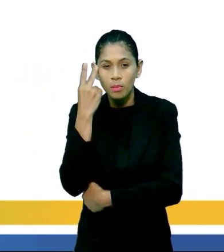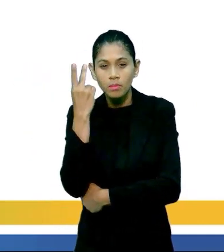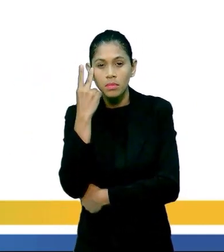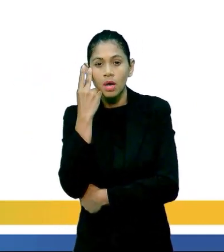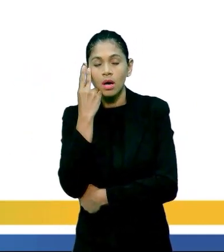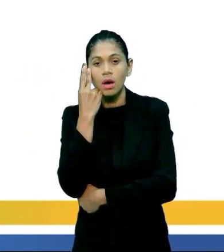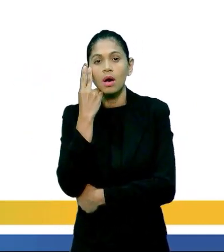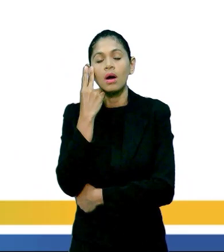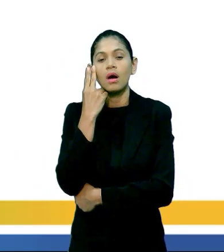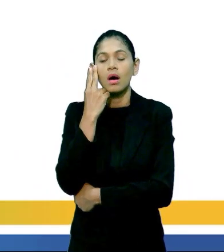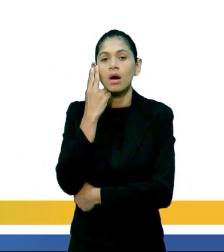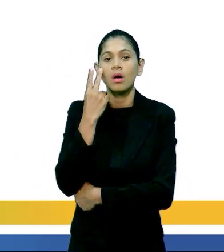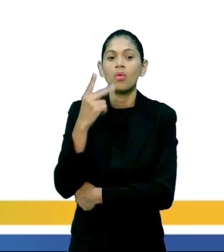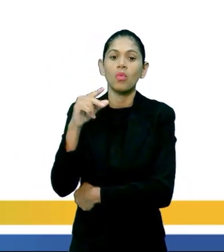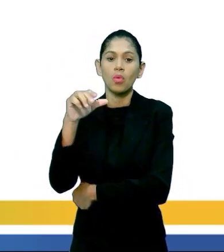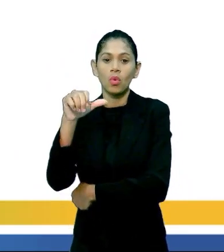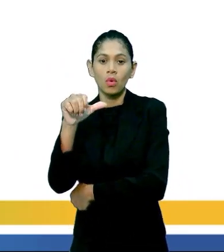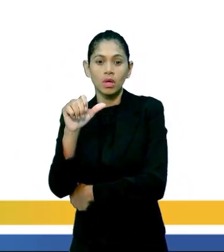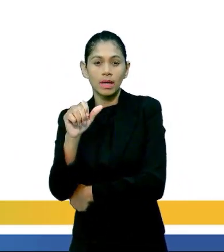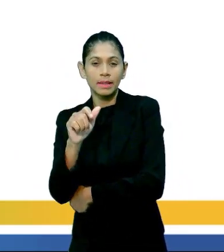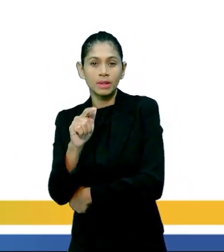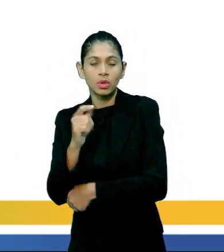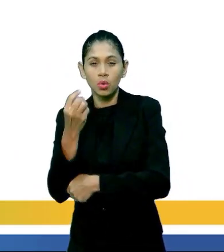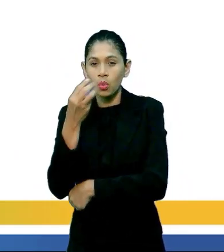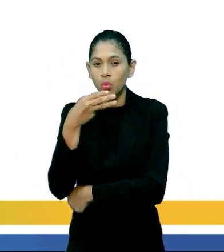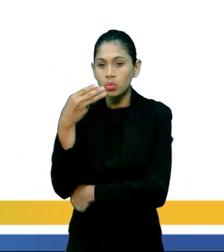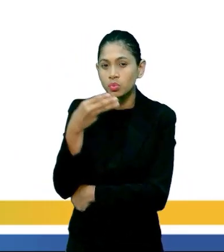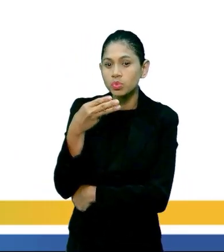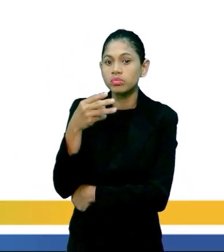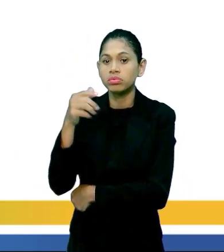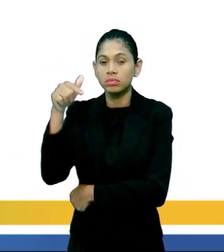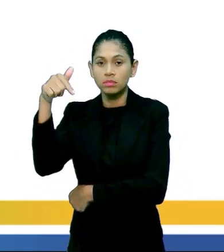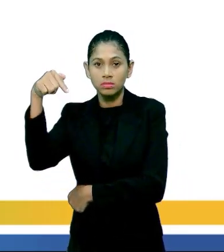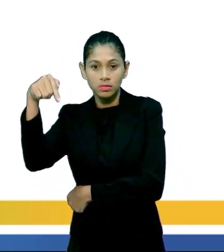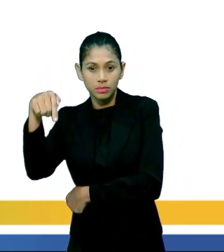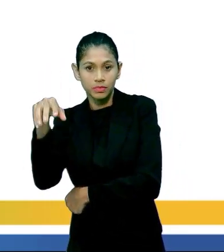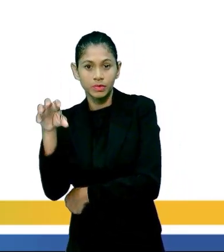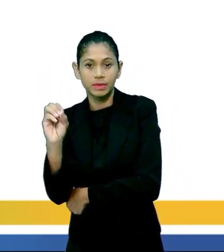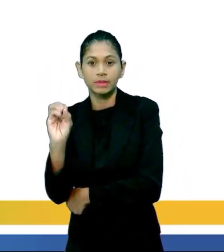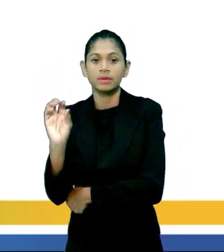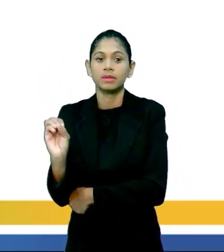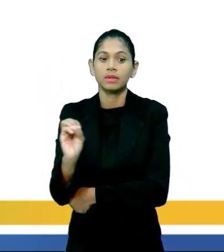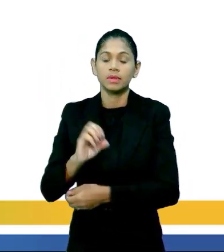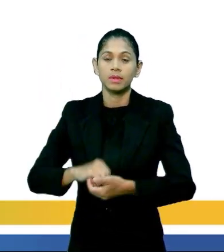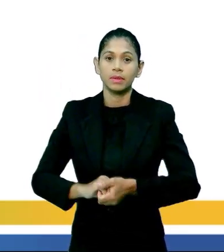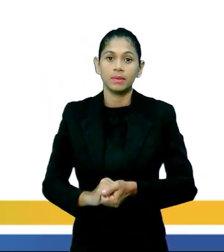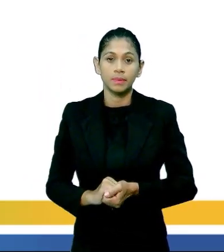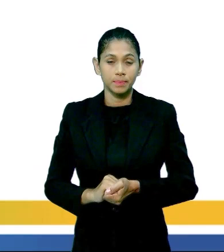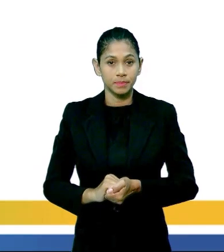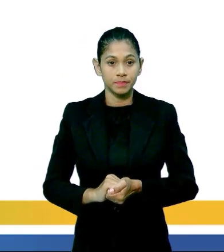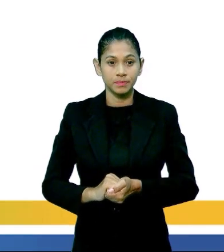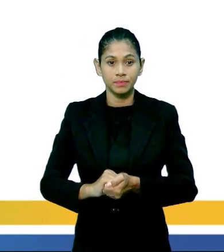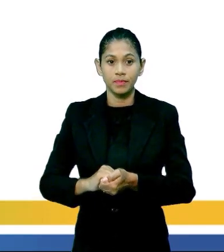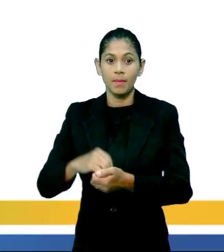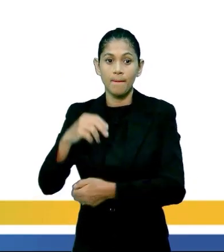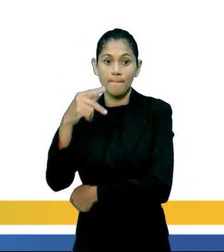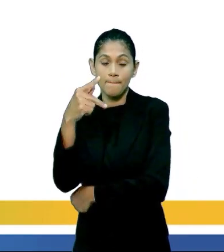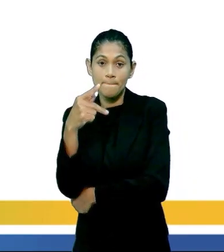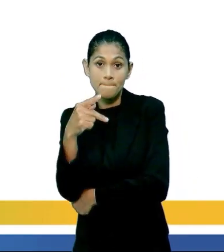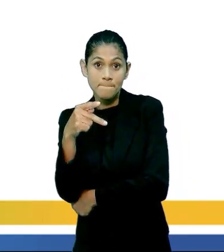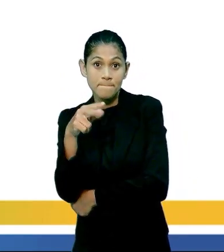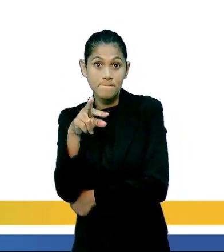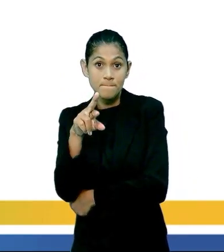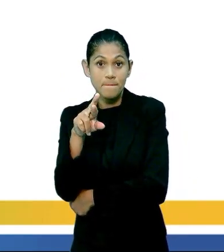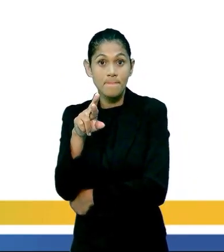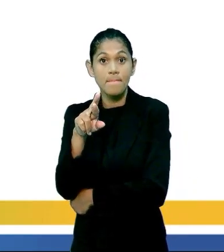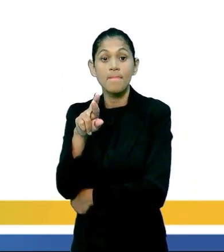pessoa pré-diabética, ela é maior do que 100 e menor ou igual que 125 mg. E diabetes mellitus é